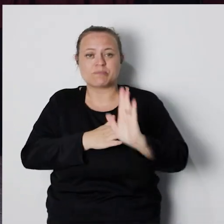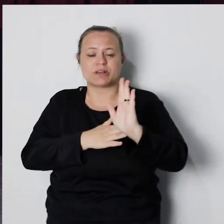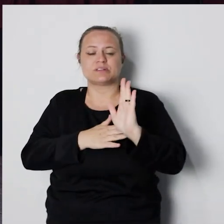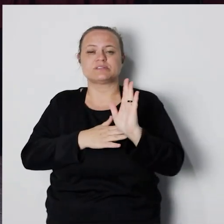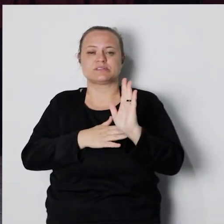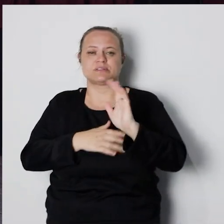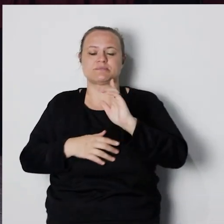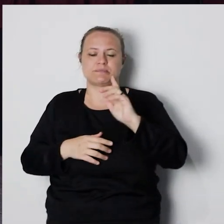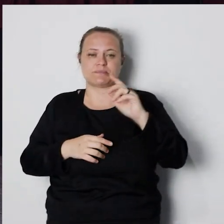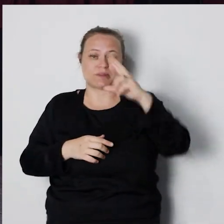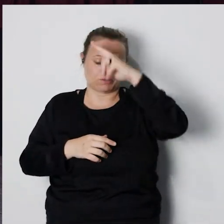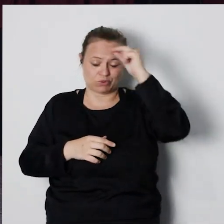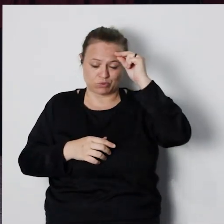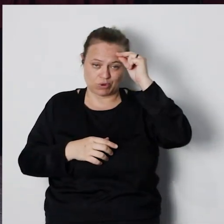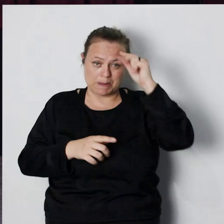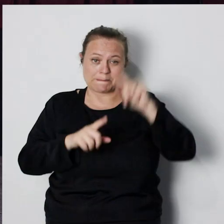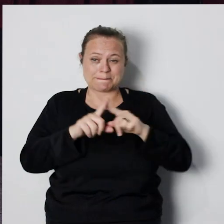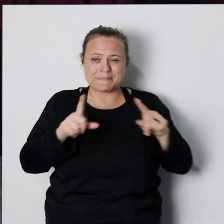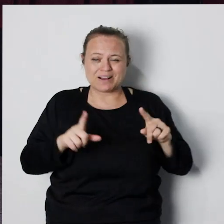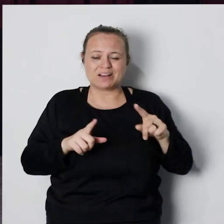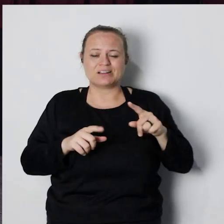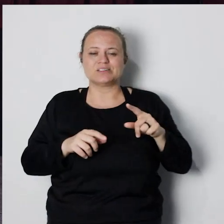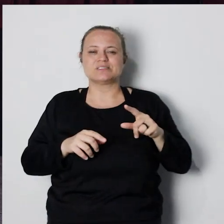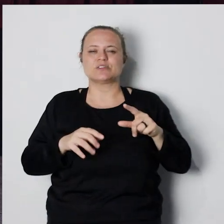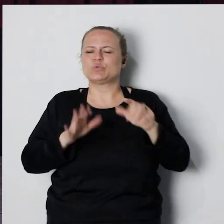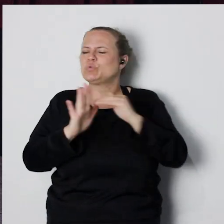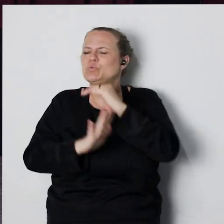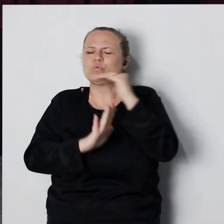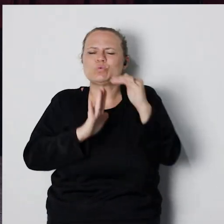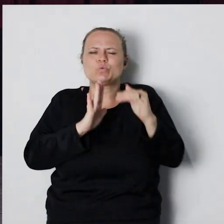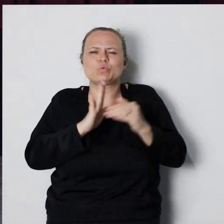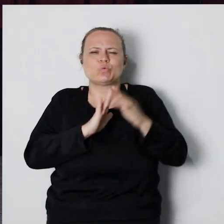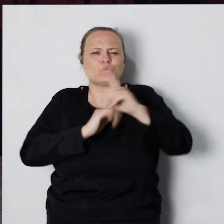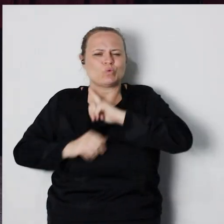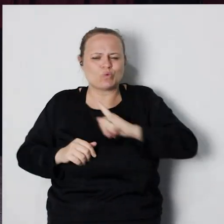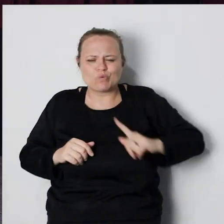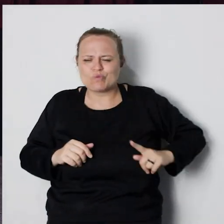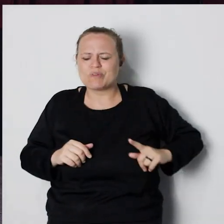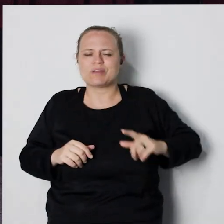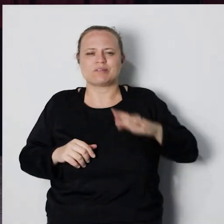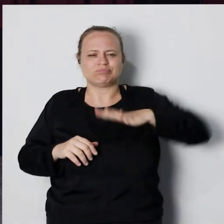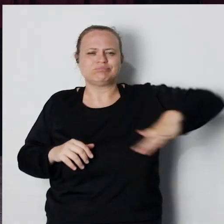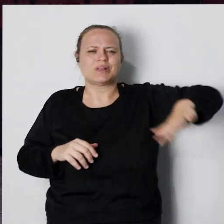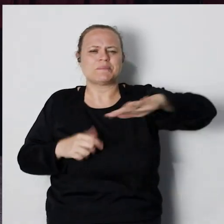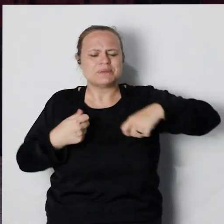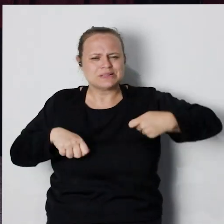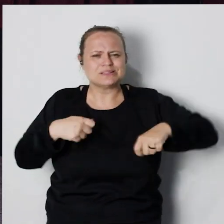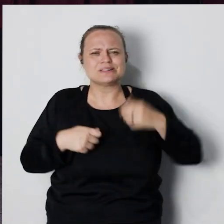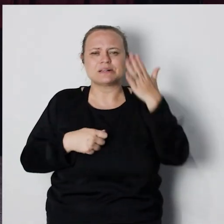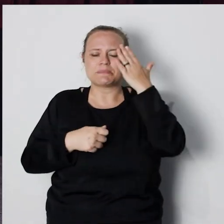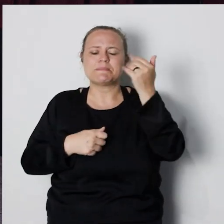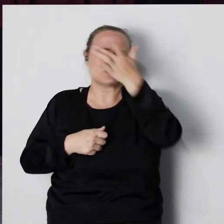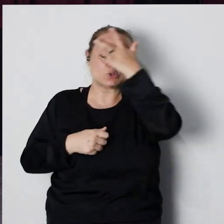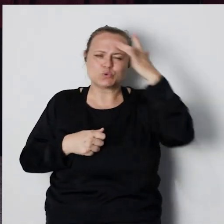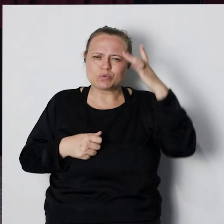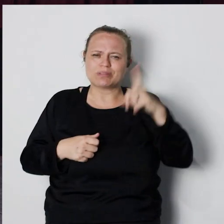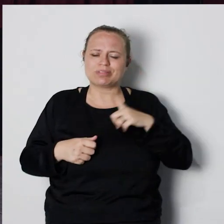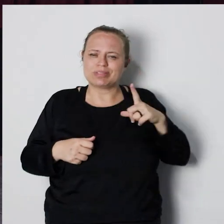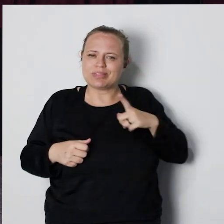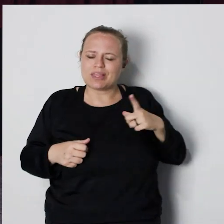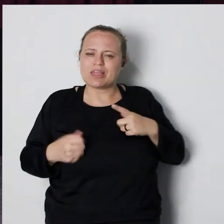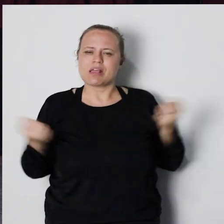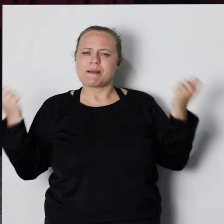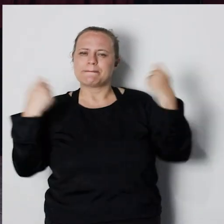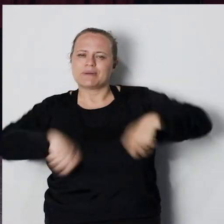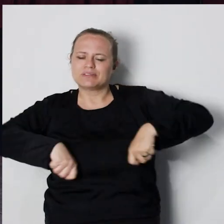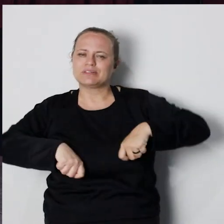enquanto às vezes o gestor, eu conheço muitos que saem, né, da sua atividade e vão ser o gestor municipal, mas os órgãos